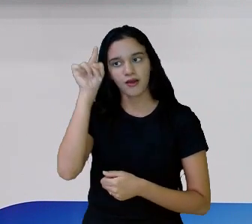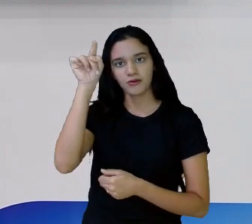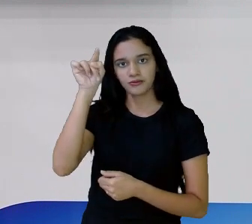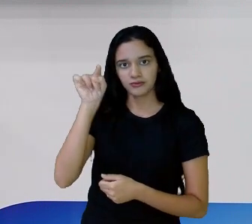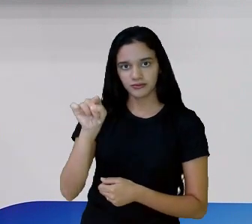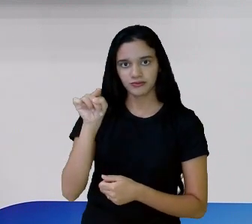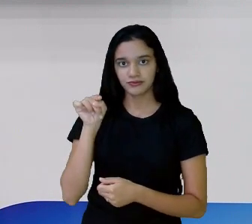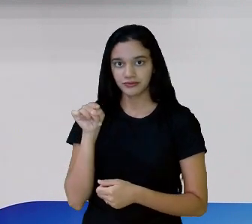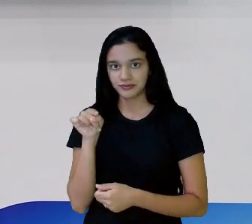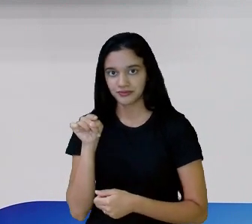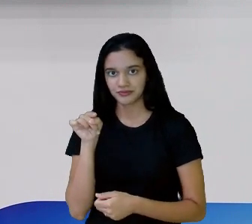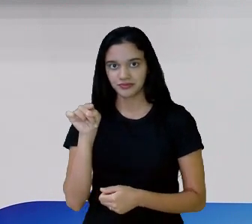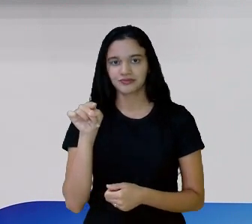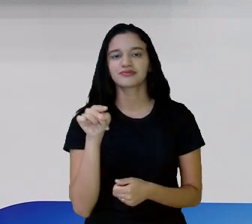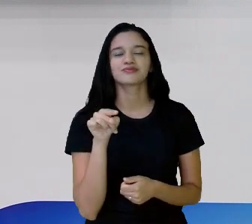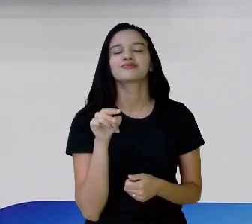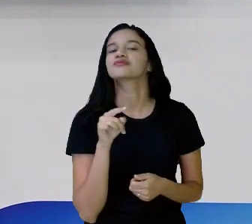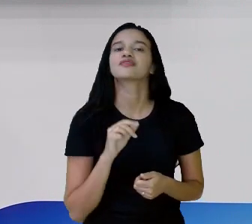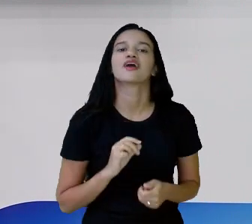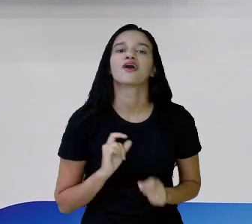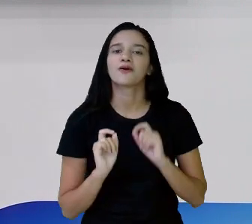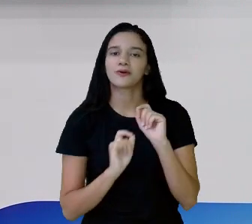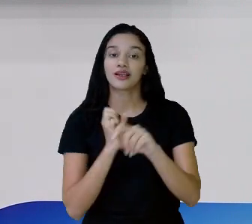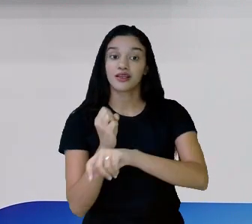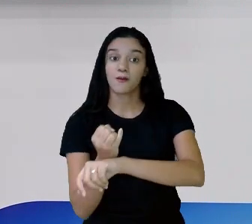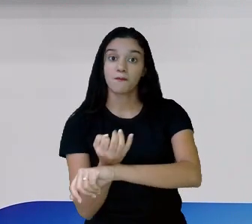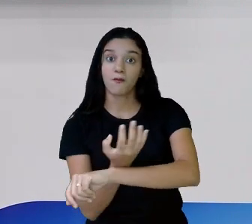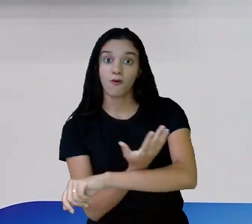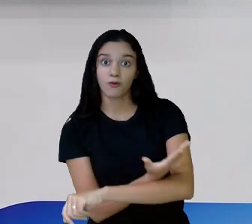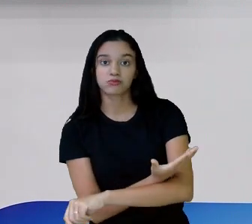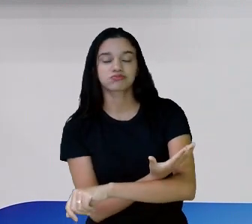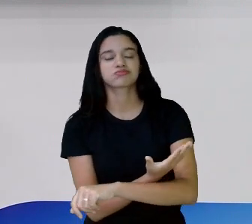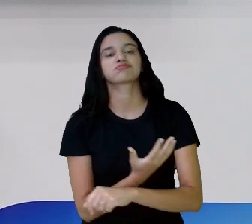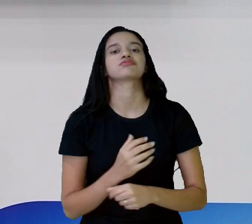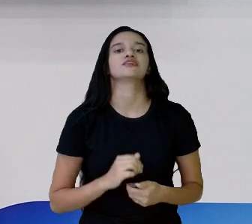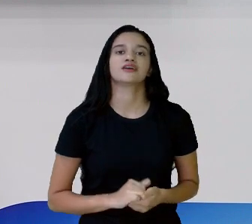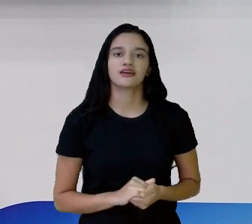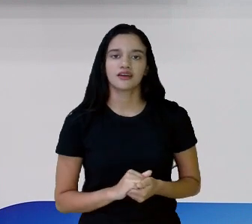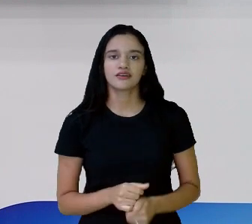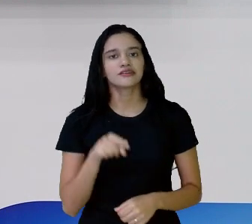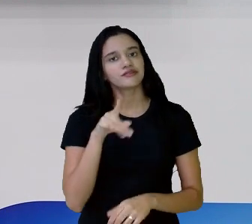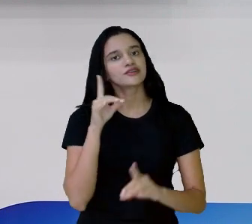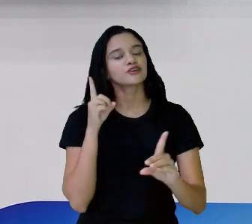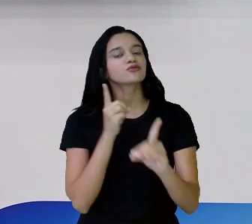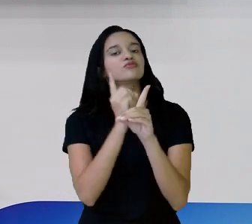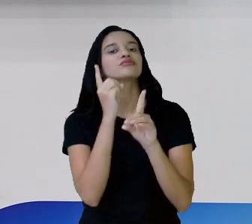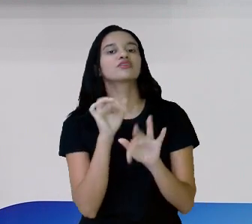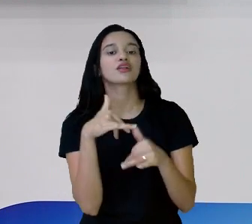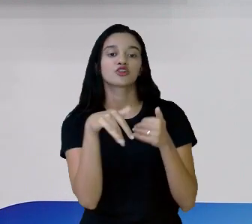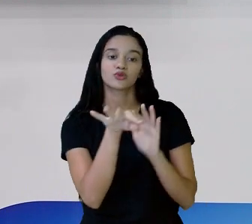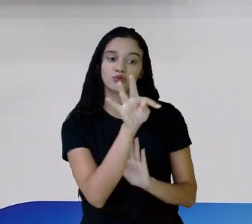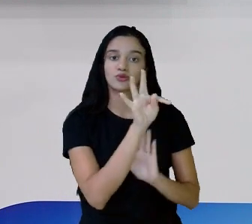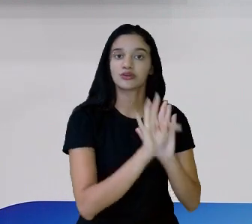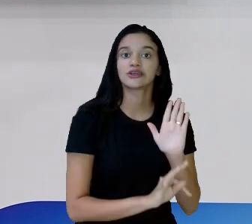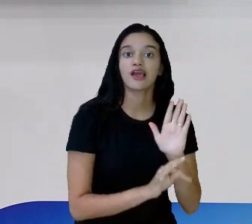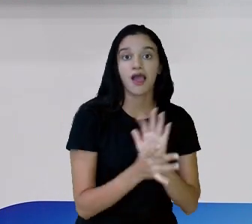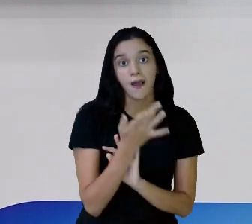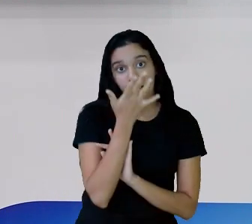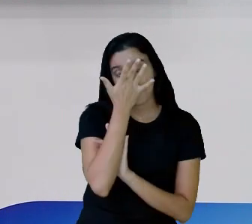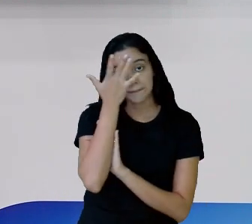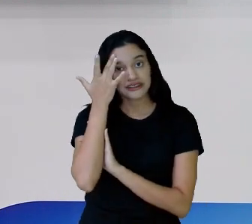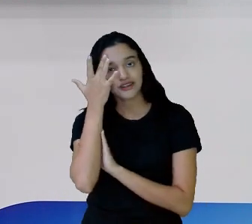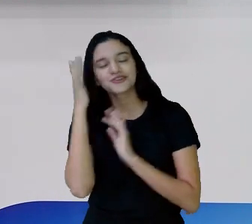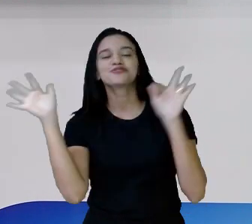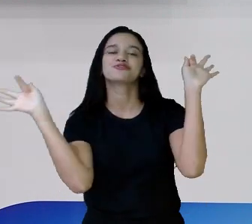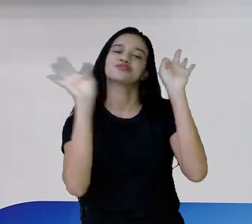exclamação. Esse ponto, ele mexe muito com as emoções. Geralmente, você vai encontrar ele nos textos quando a pessoa está